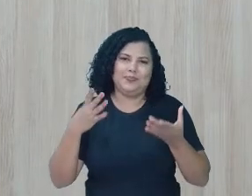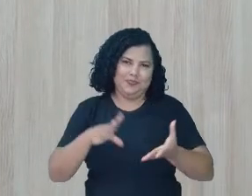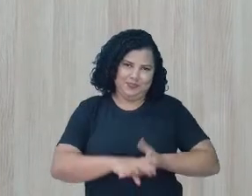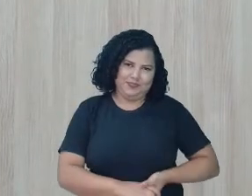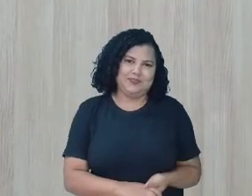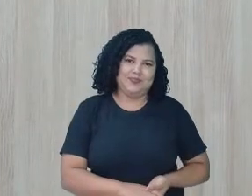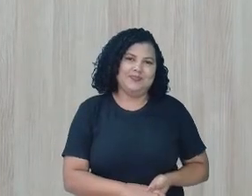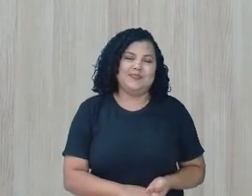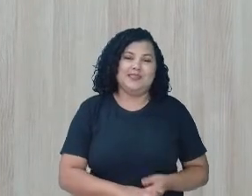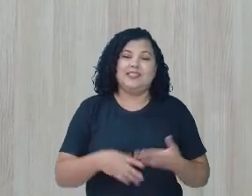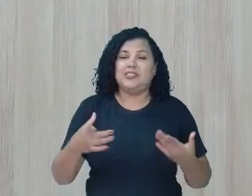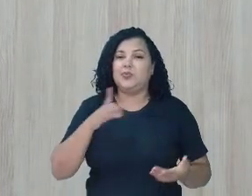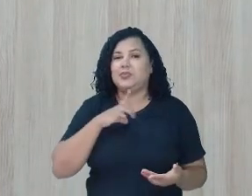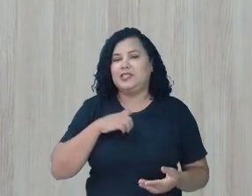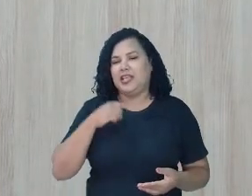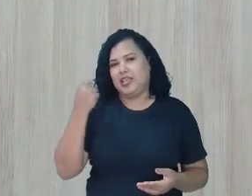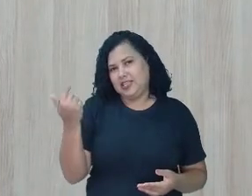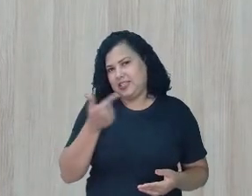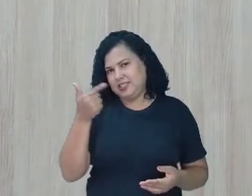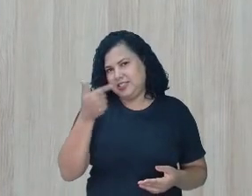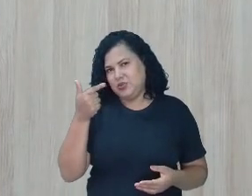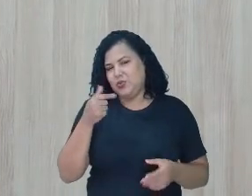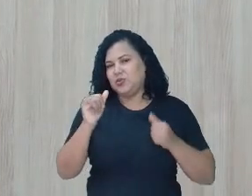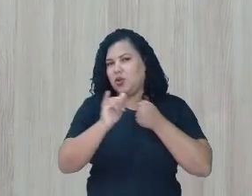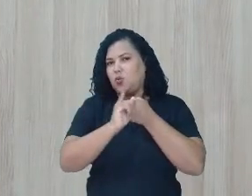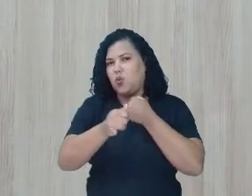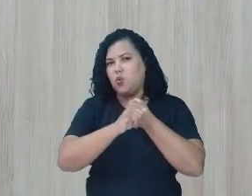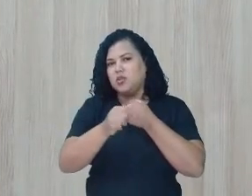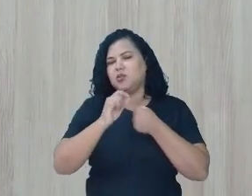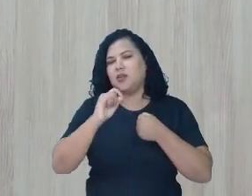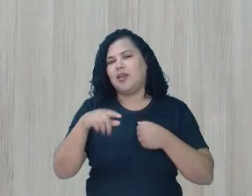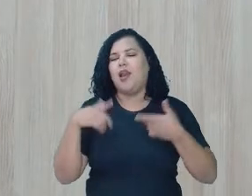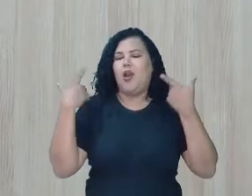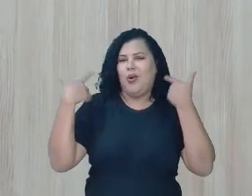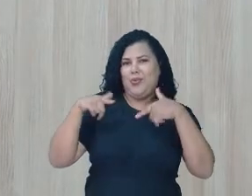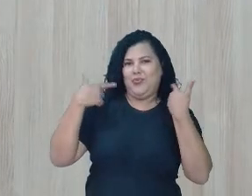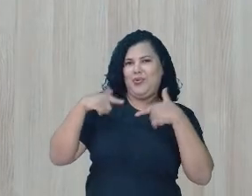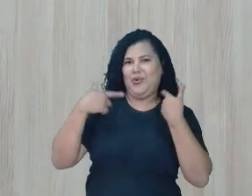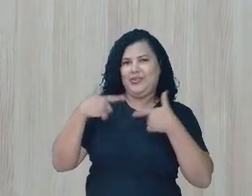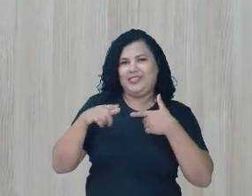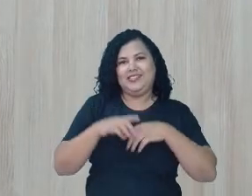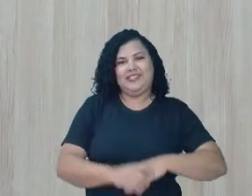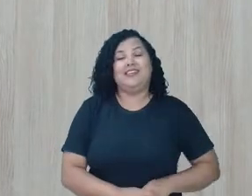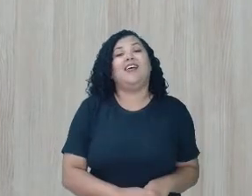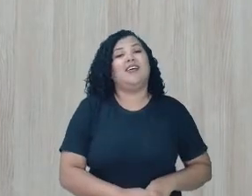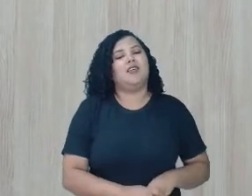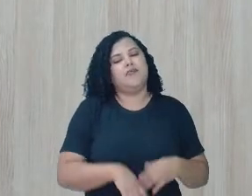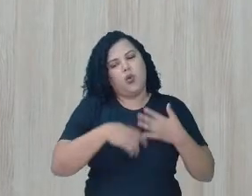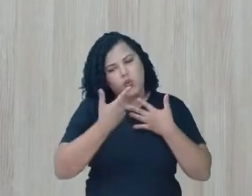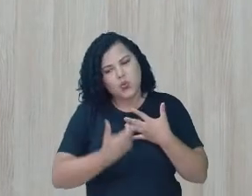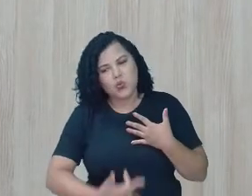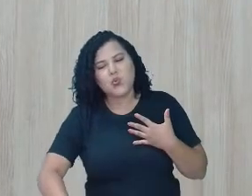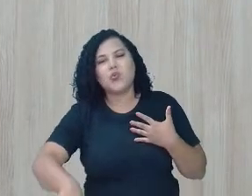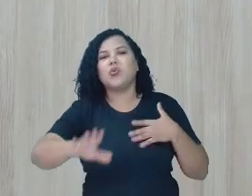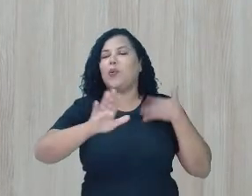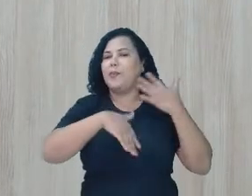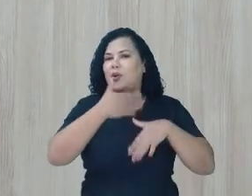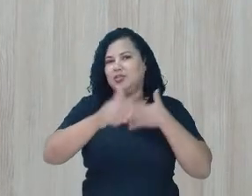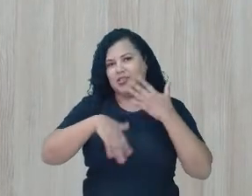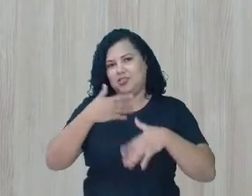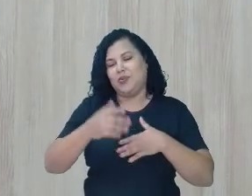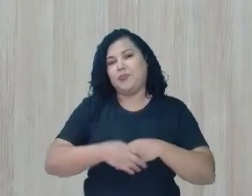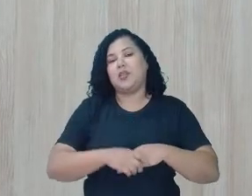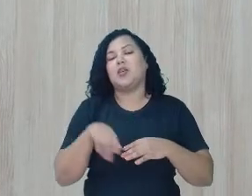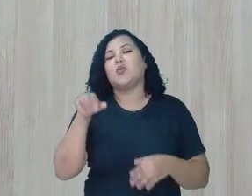situação dessa? Então, a gente tem aqui na segunda crônica o recurso do humor, que vale ali durante todo o argumento. E ele